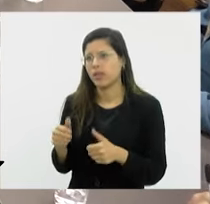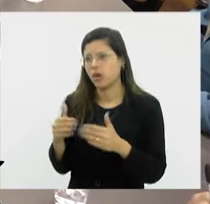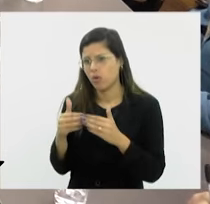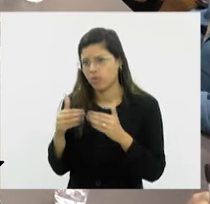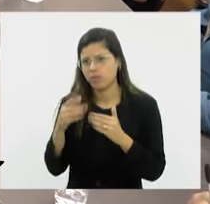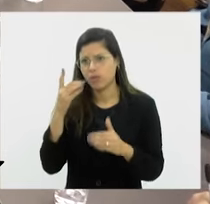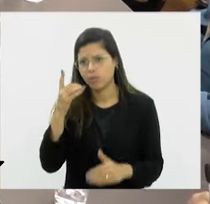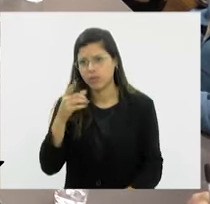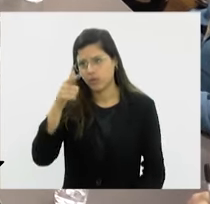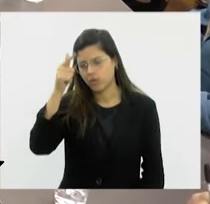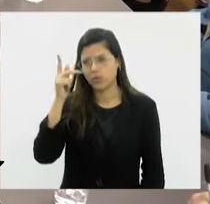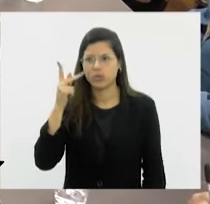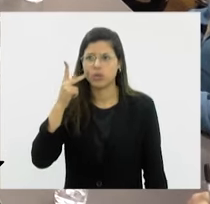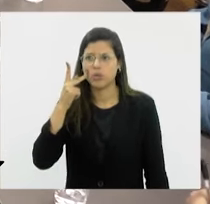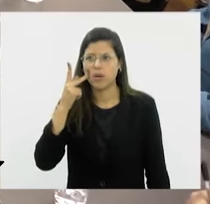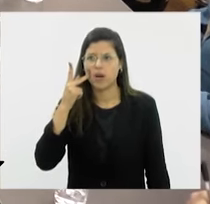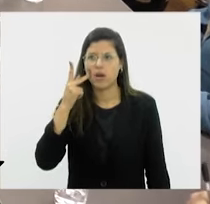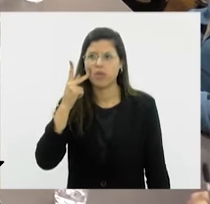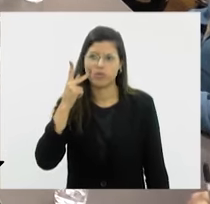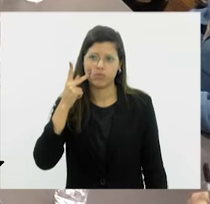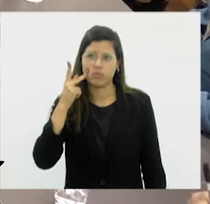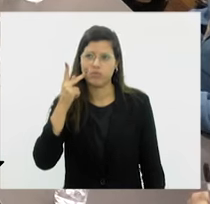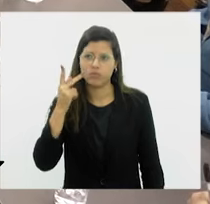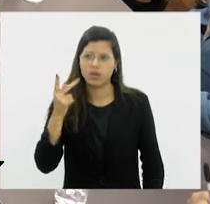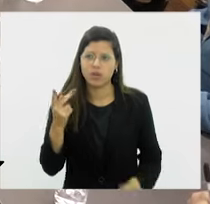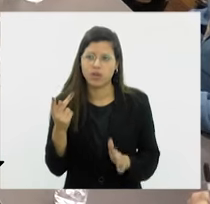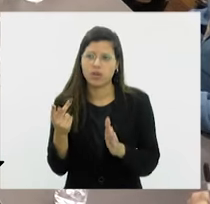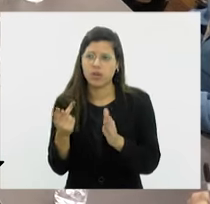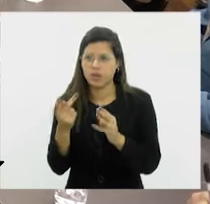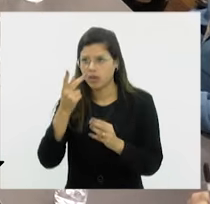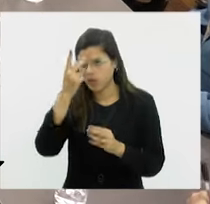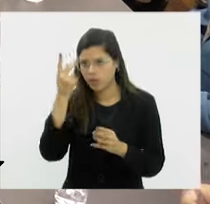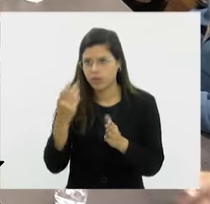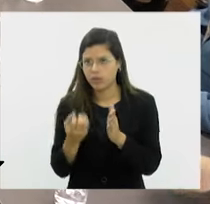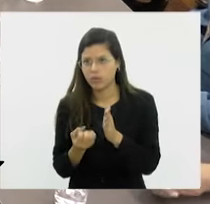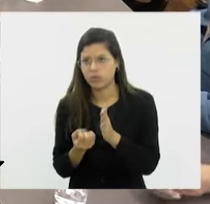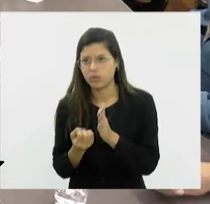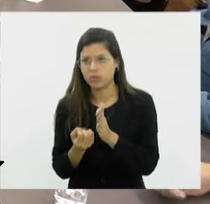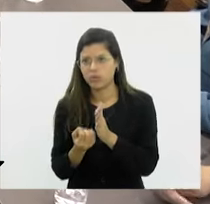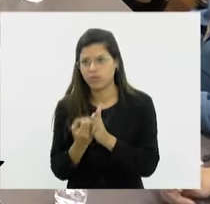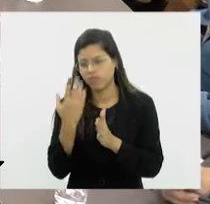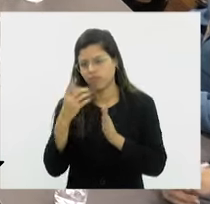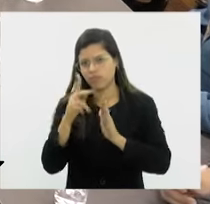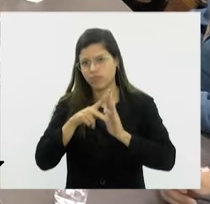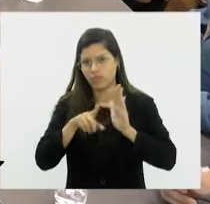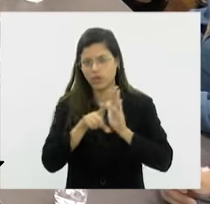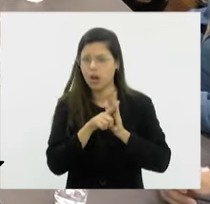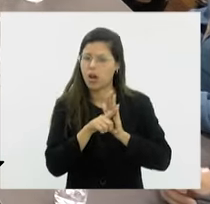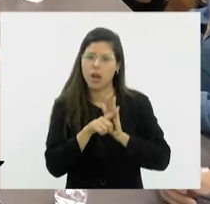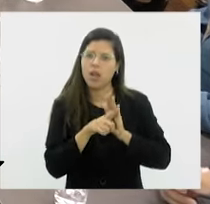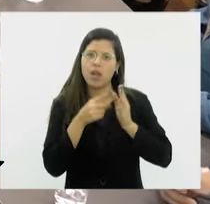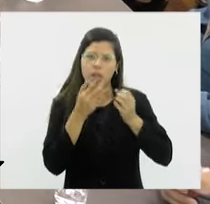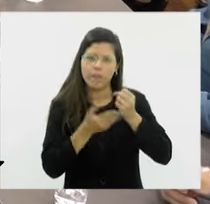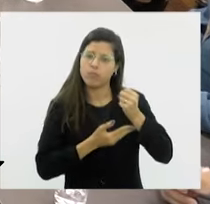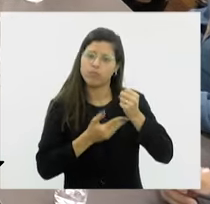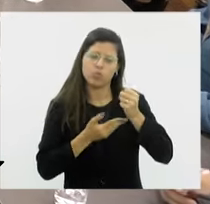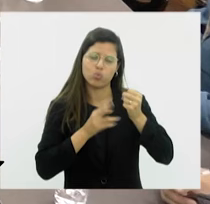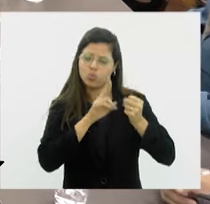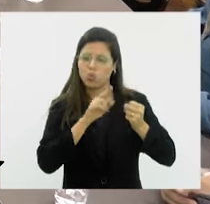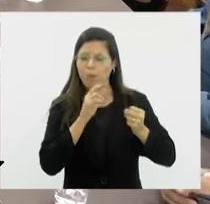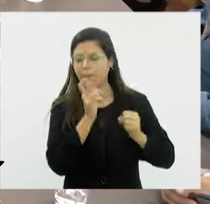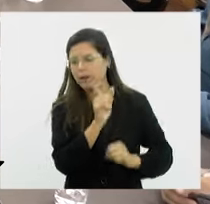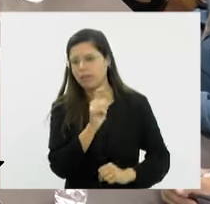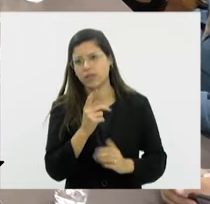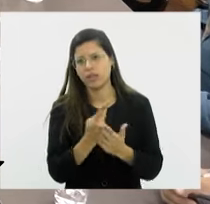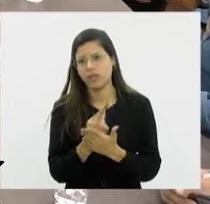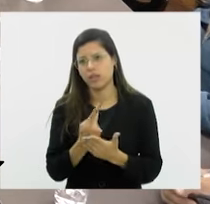Luiz Paulo, que o autor fundamentou mal a questão do tiro, mas a do tiro de defesa. Até colocaria aqui no meu, para ficar